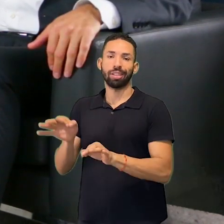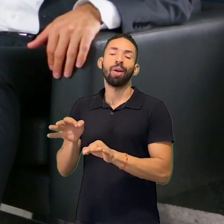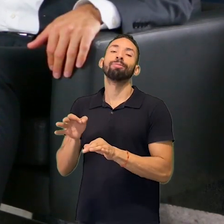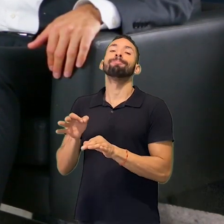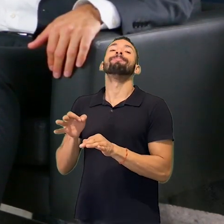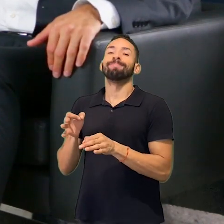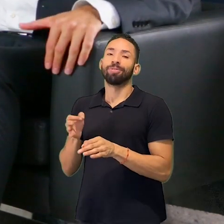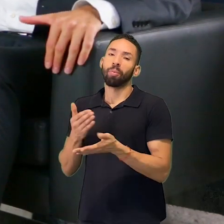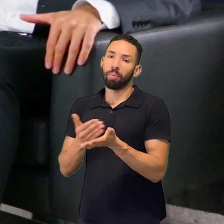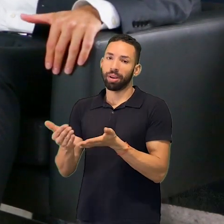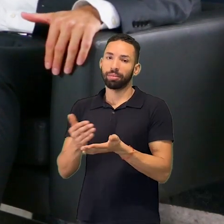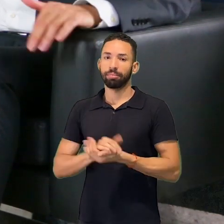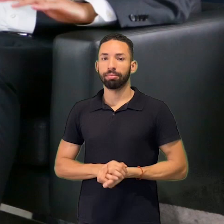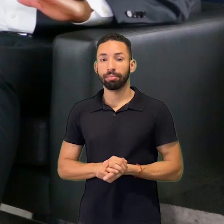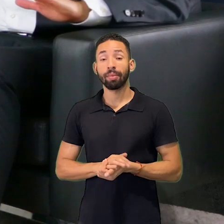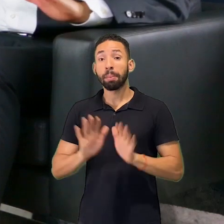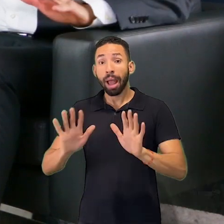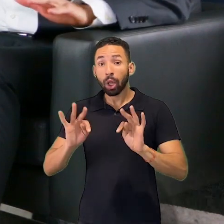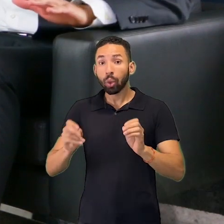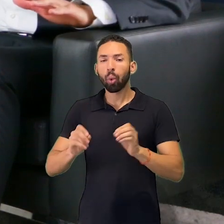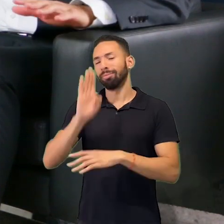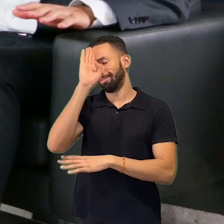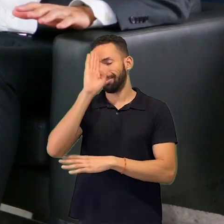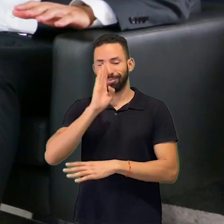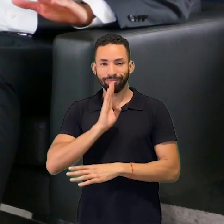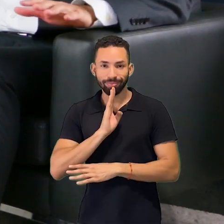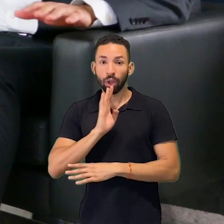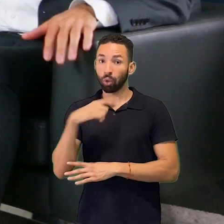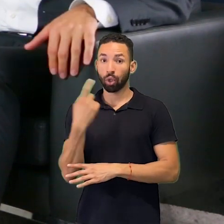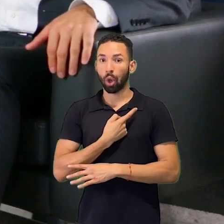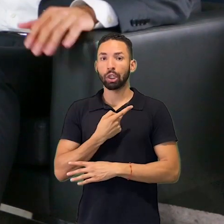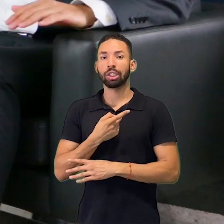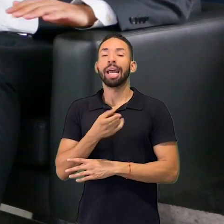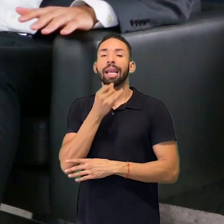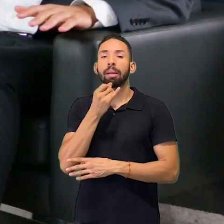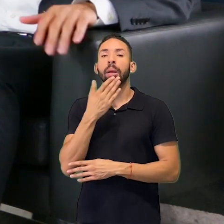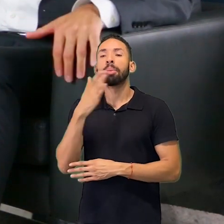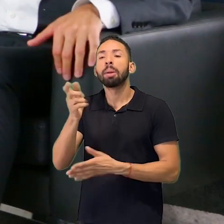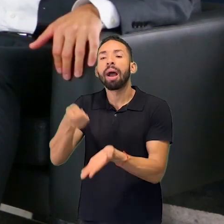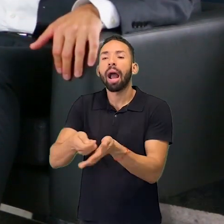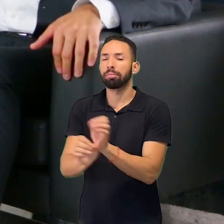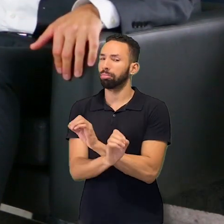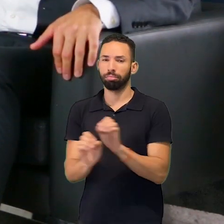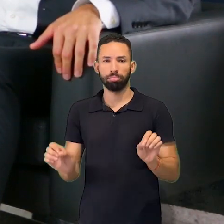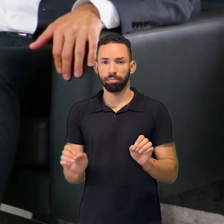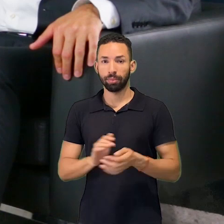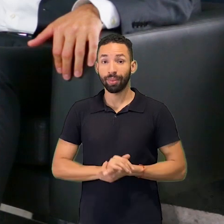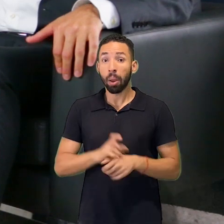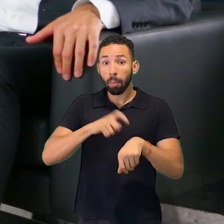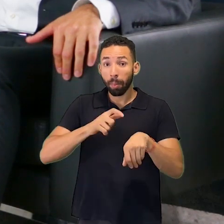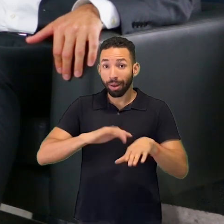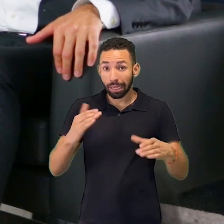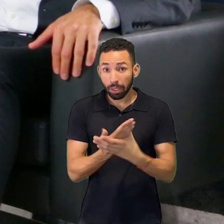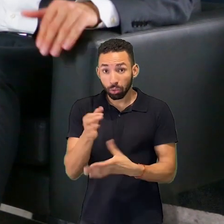judicial. E tudo de forma gratuita. Tudo. Não é cobrado nada. E depois que entra